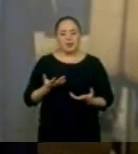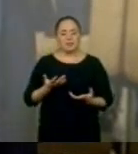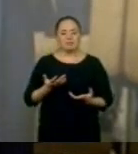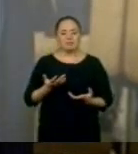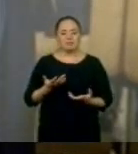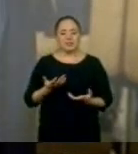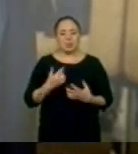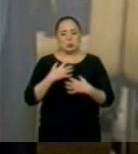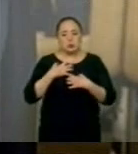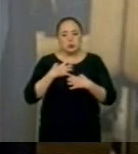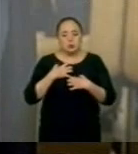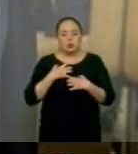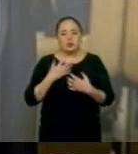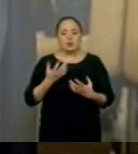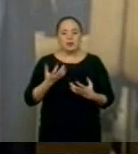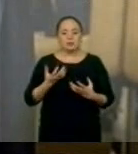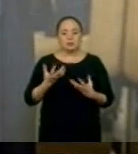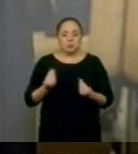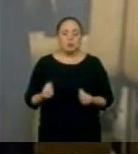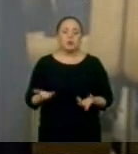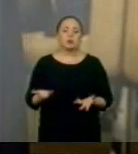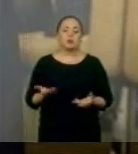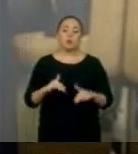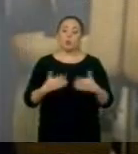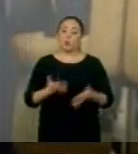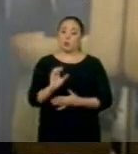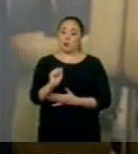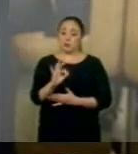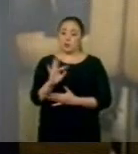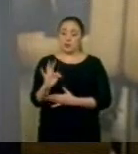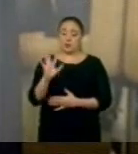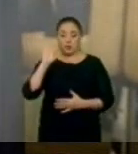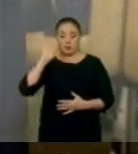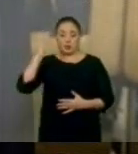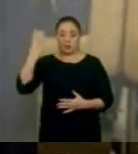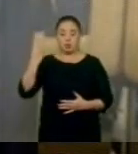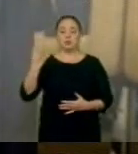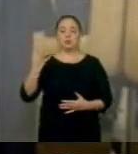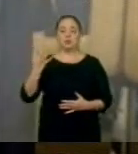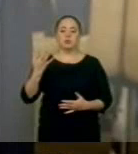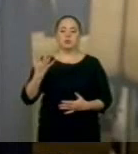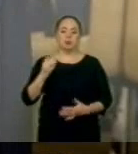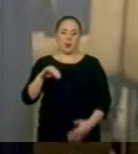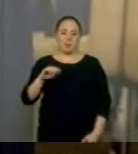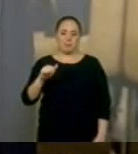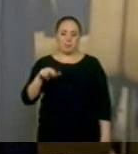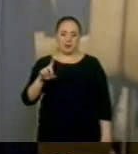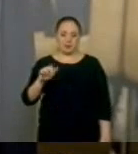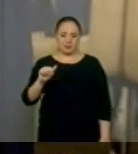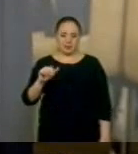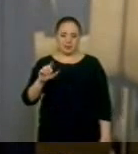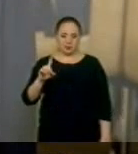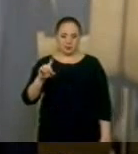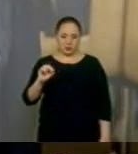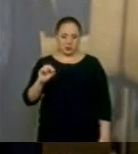pessoalmente, foi quando essa Suprema Corte, decidindo um mandado de segurança na época